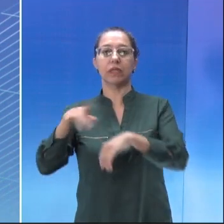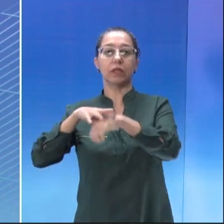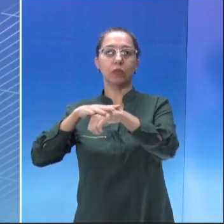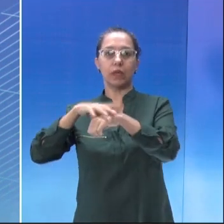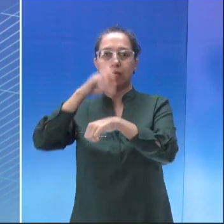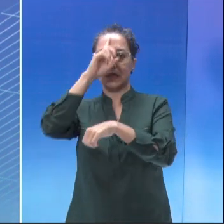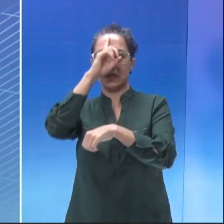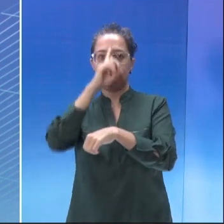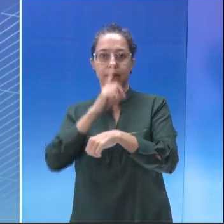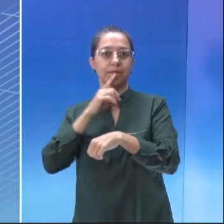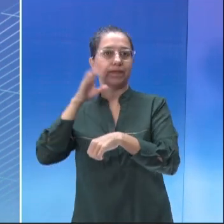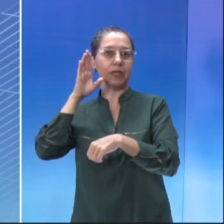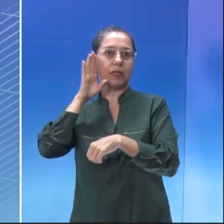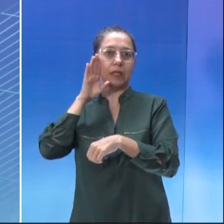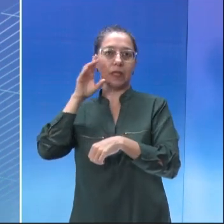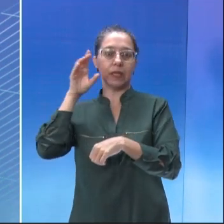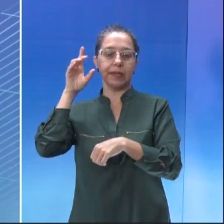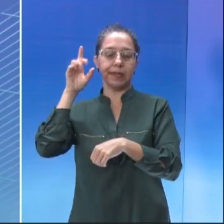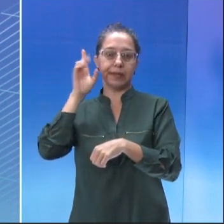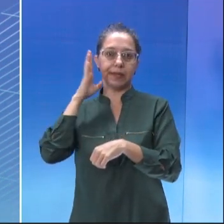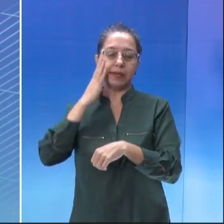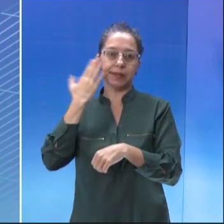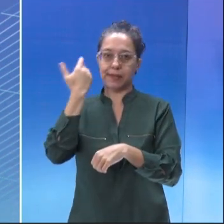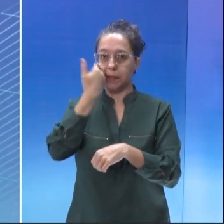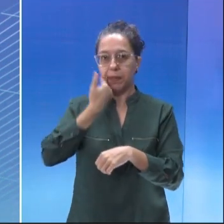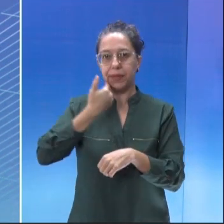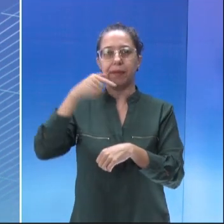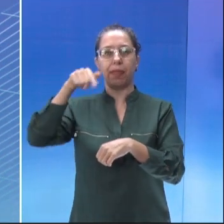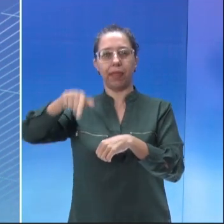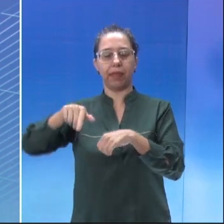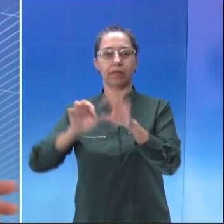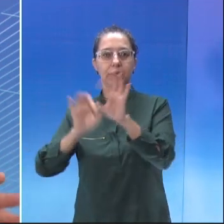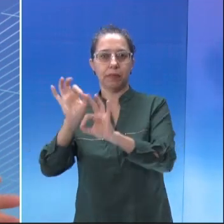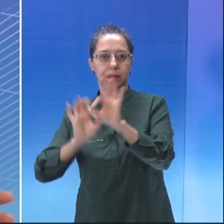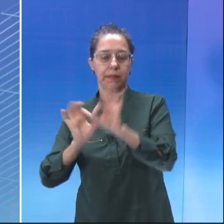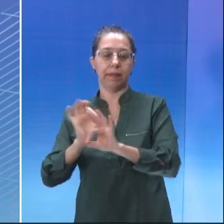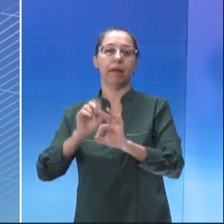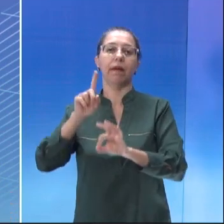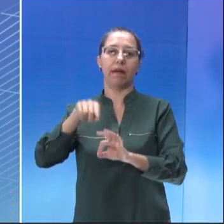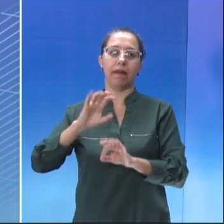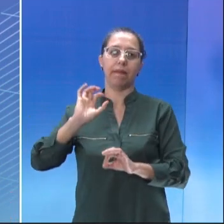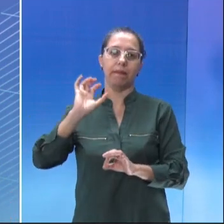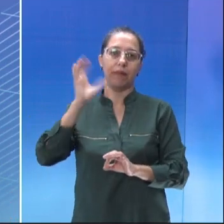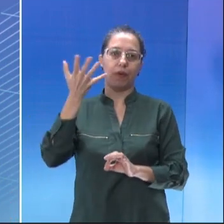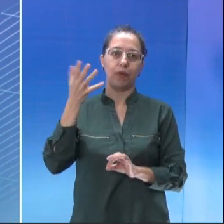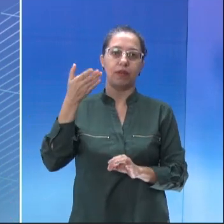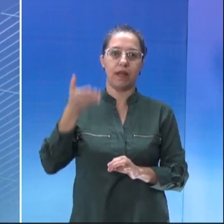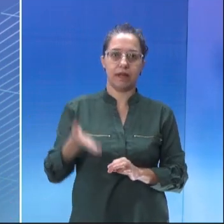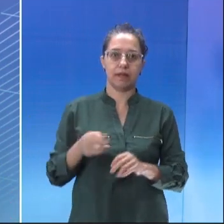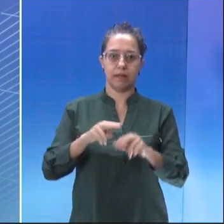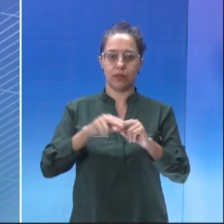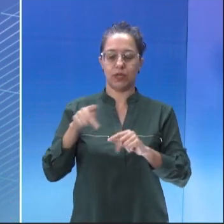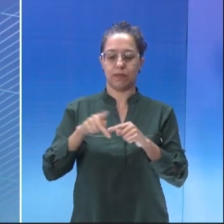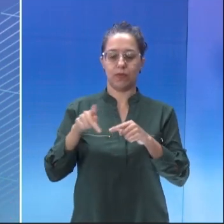mudança completamente da estrutura da proteína. E isso não é bom. Então, por isso, essa